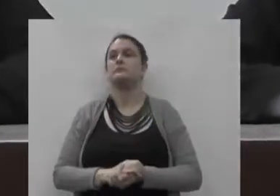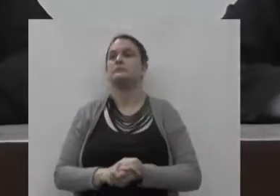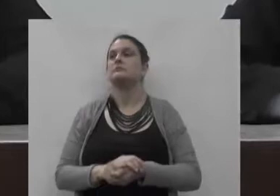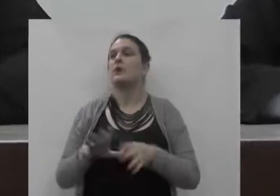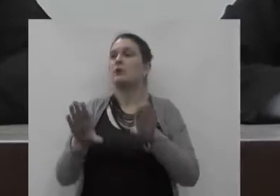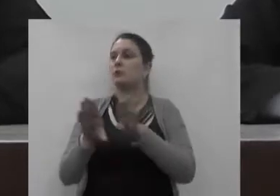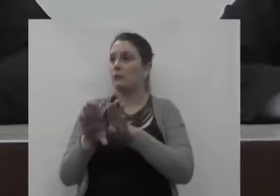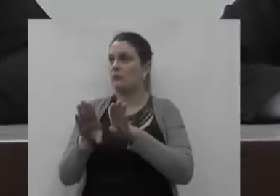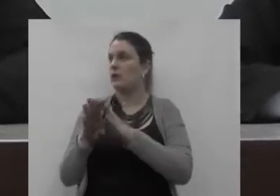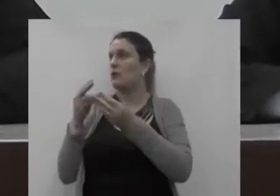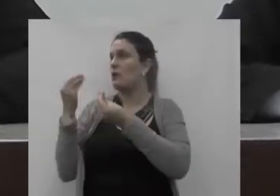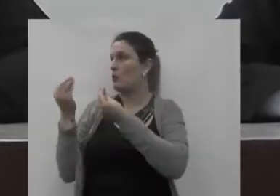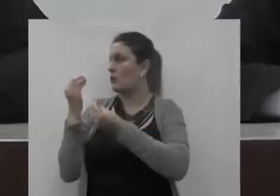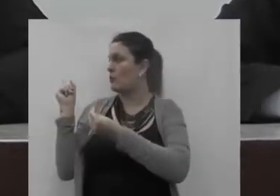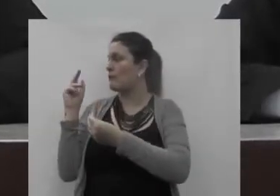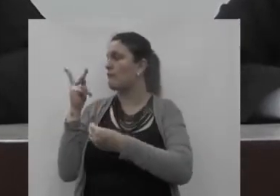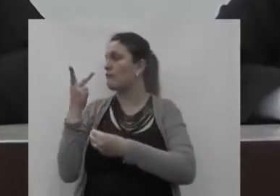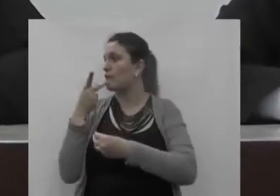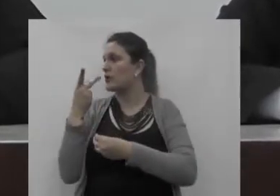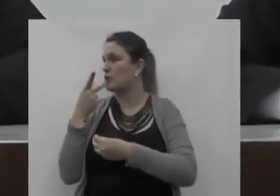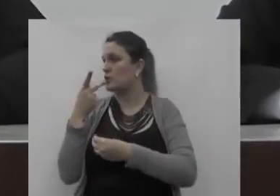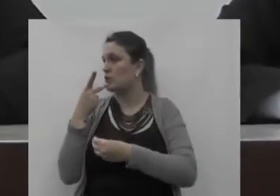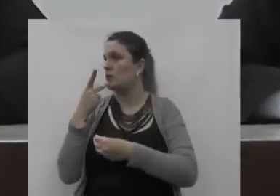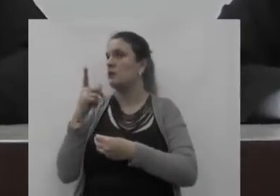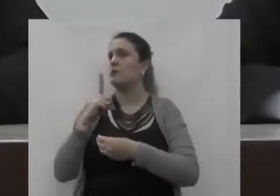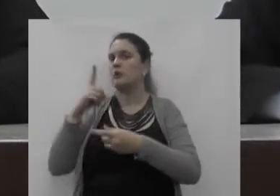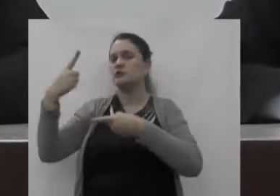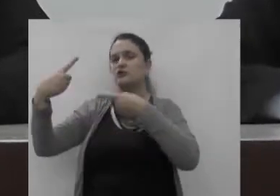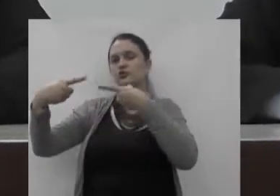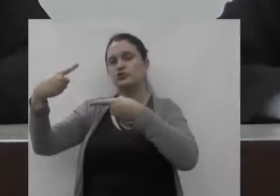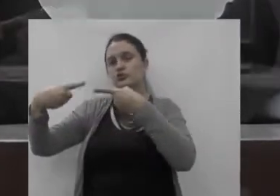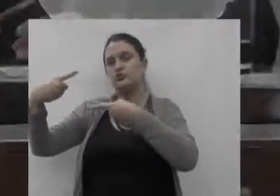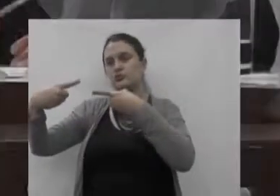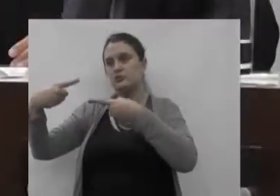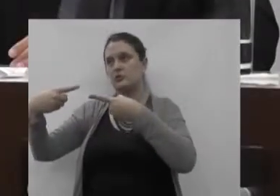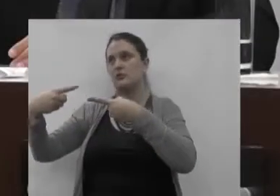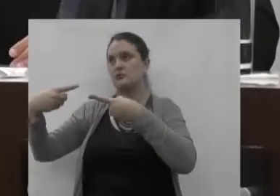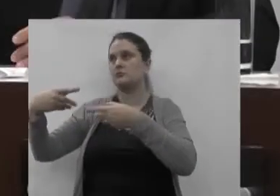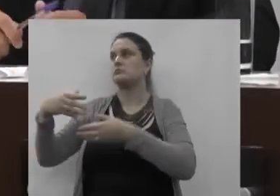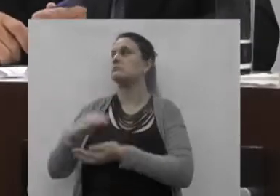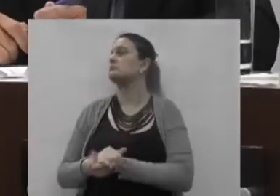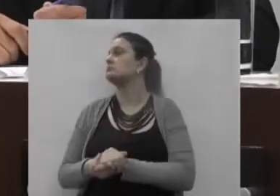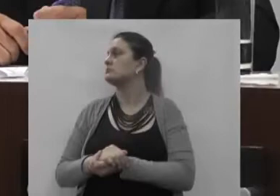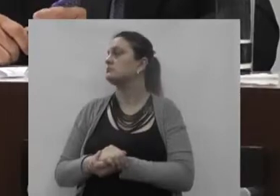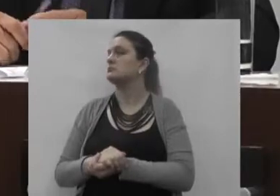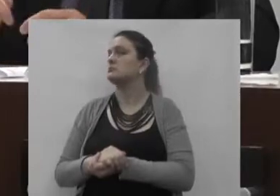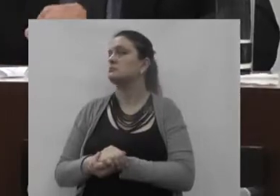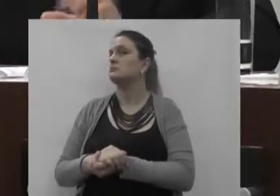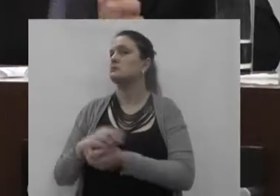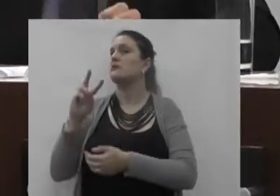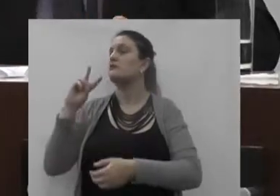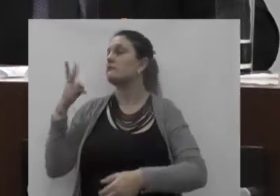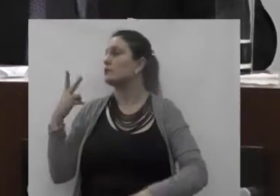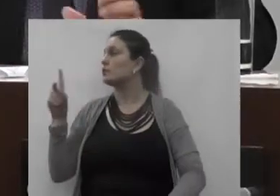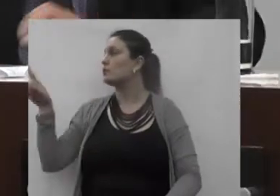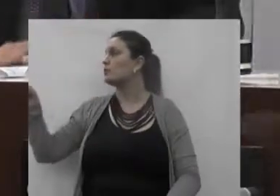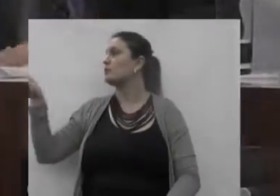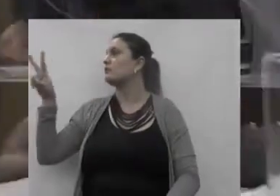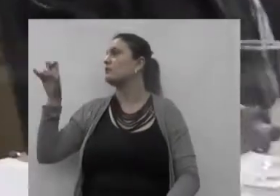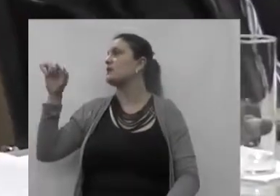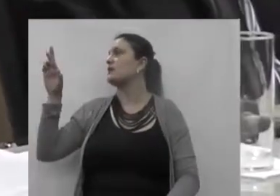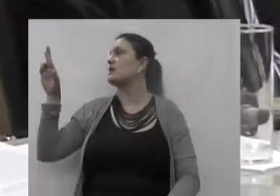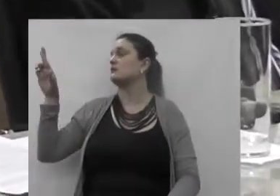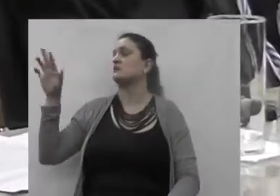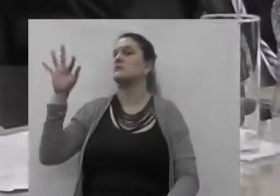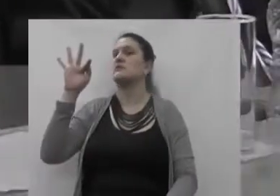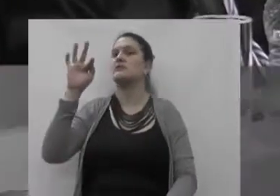conforme ele falou. Então, eu coloco em discussão, senhores vereadores. Vereador Vir.